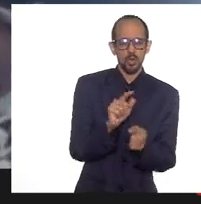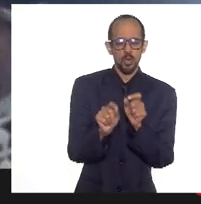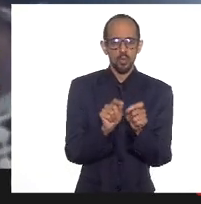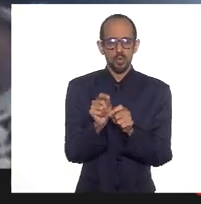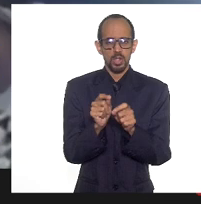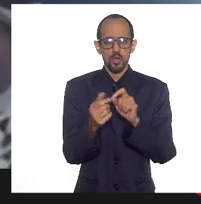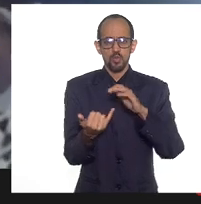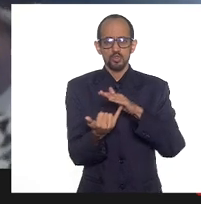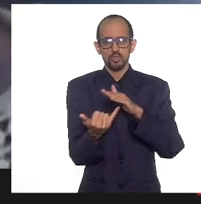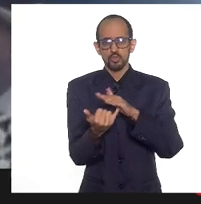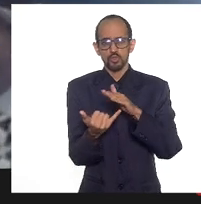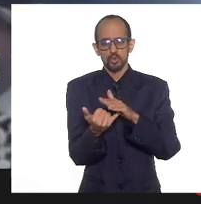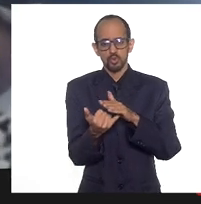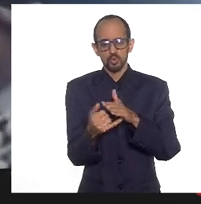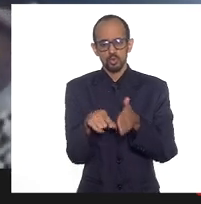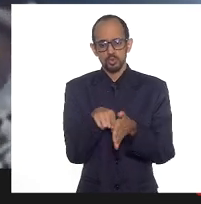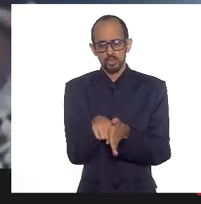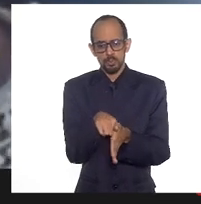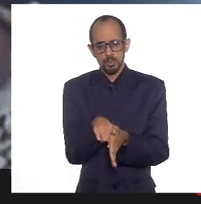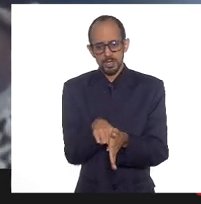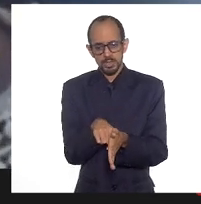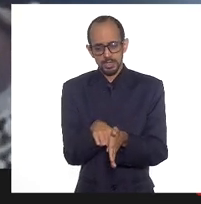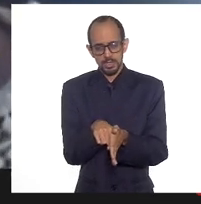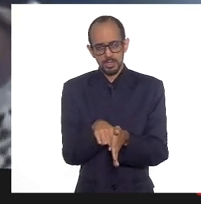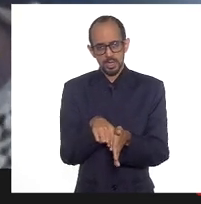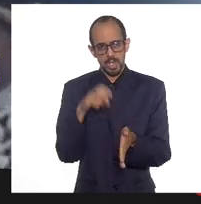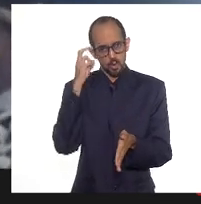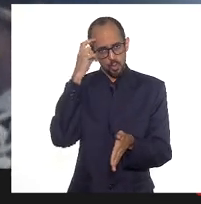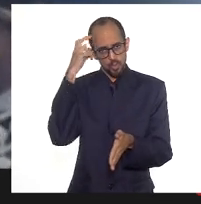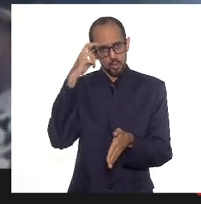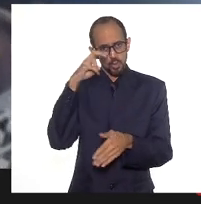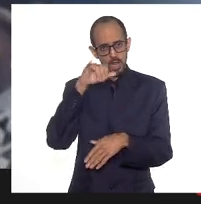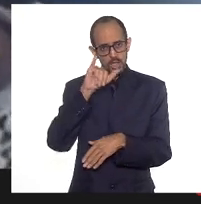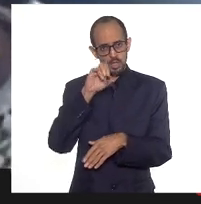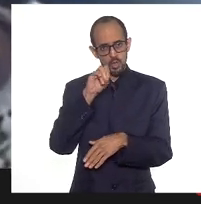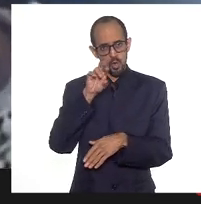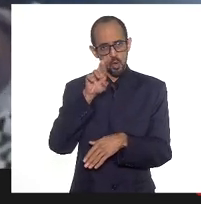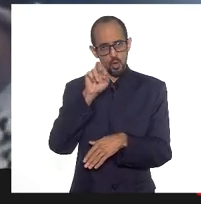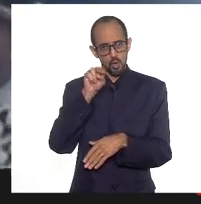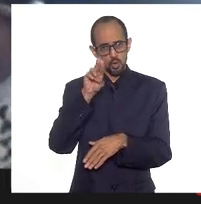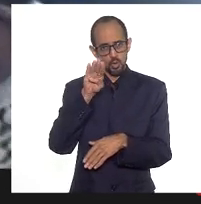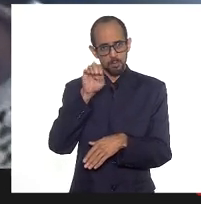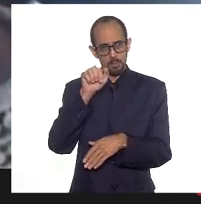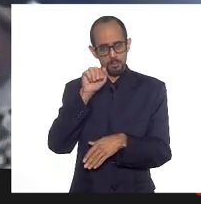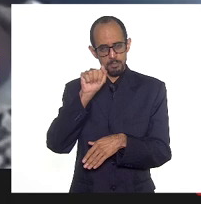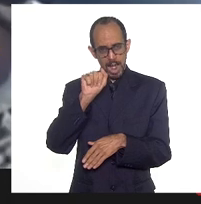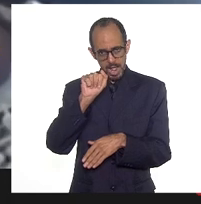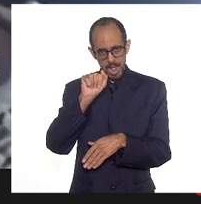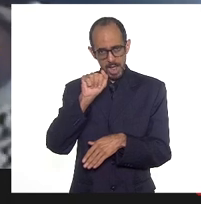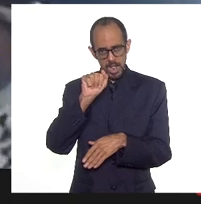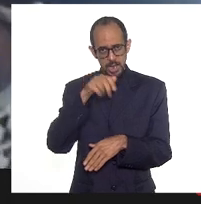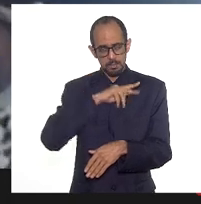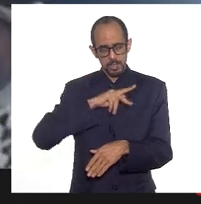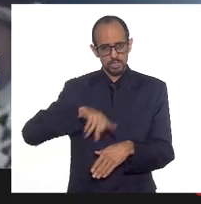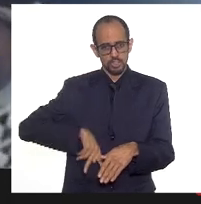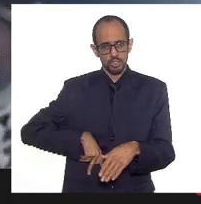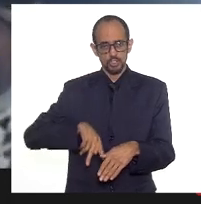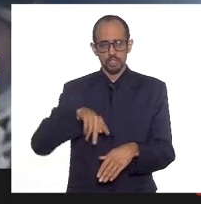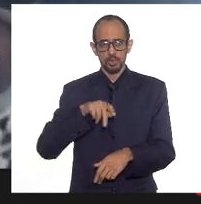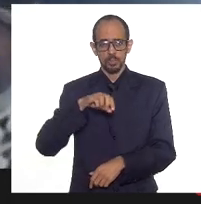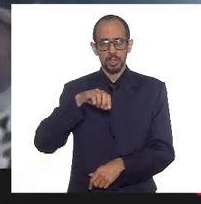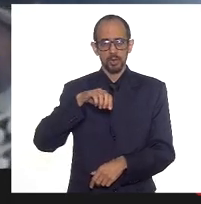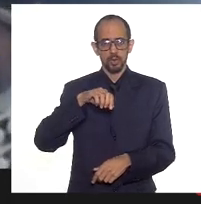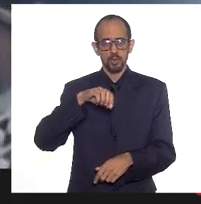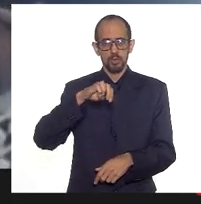Instituto de Pesquisas e Estudos da Língua e Cultura Iorubá, na época presidido pelo Jairo Pereira de Jesus, entregou um material